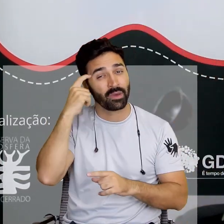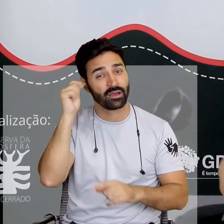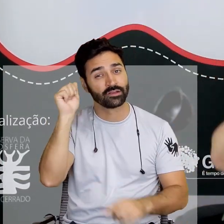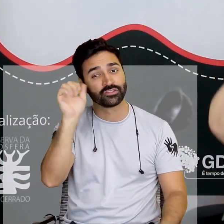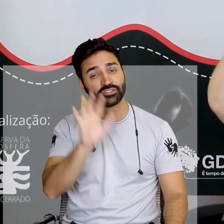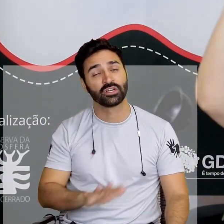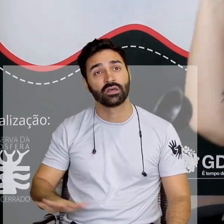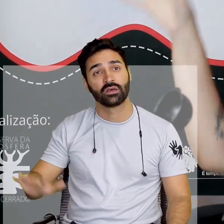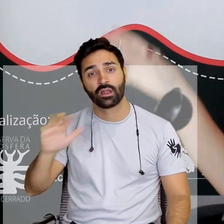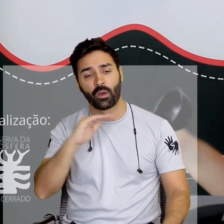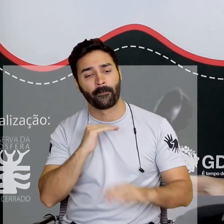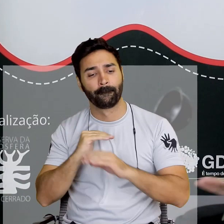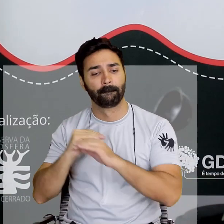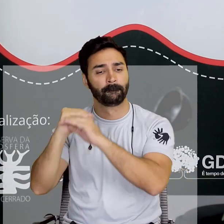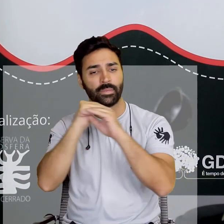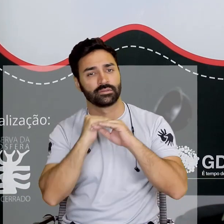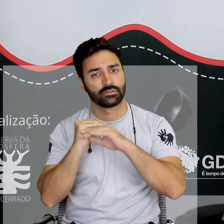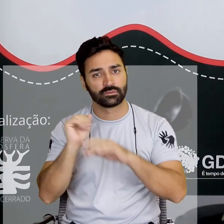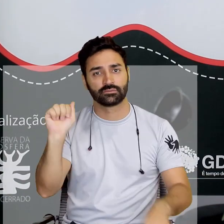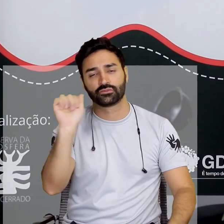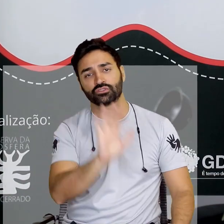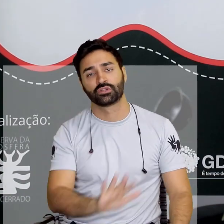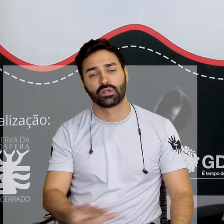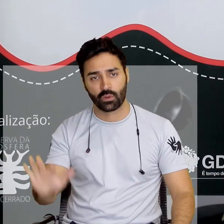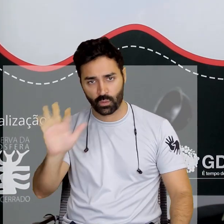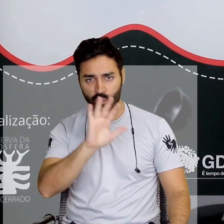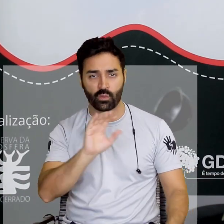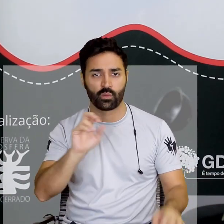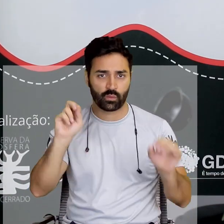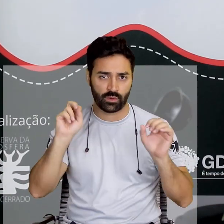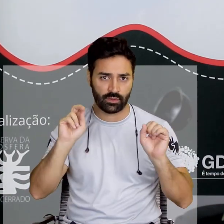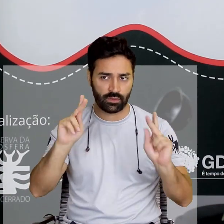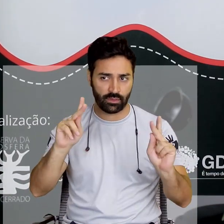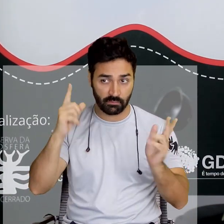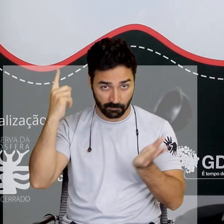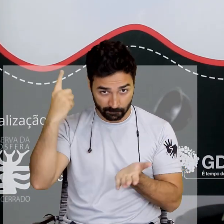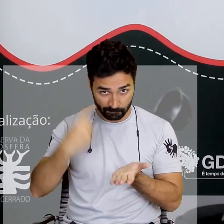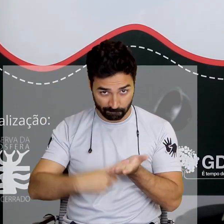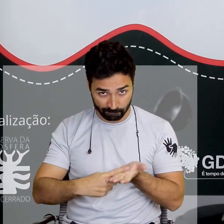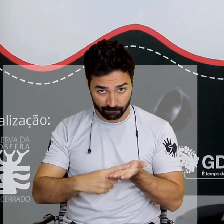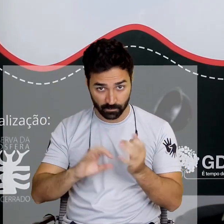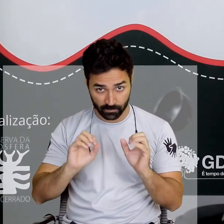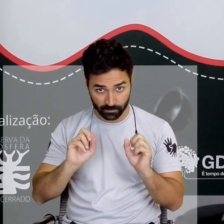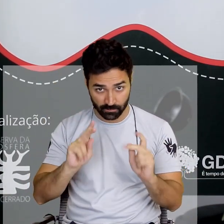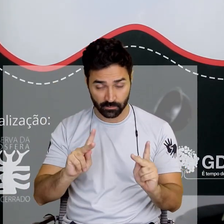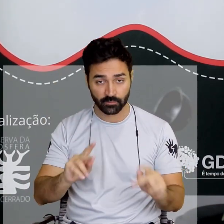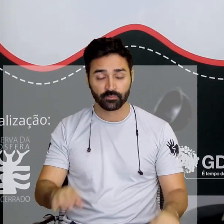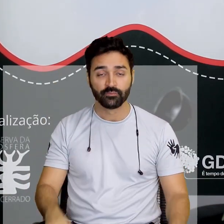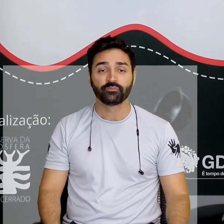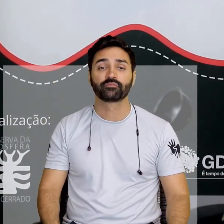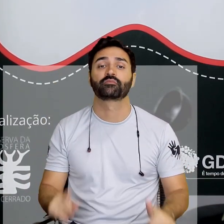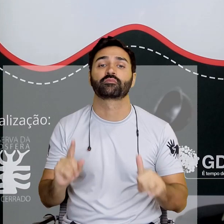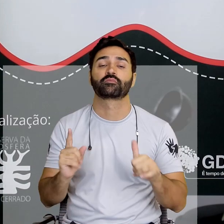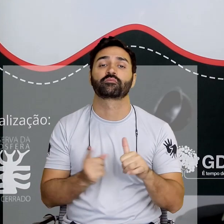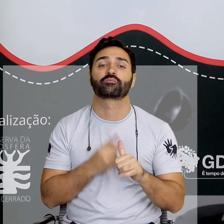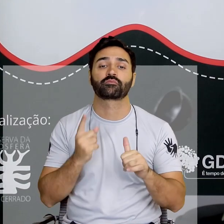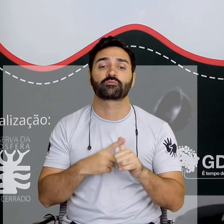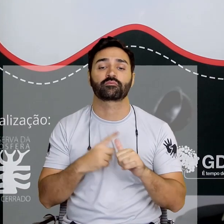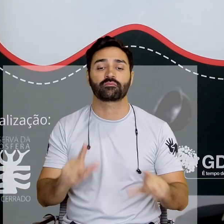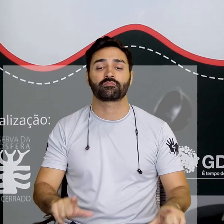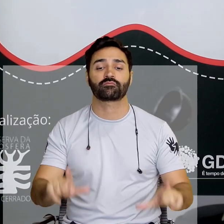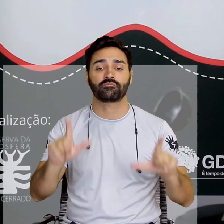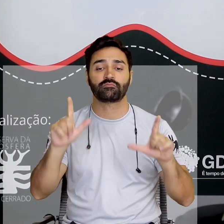no padrão, assim, geral. Combinado? Então vamos lá, primeira imagem eu vou mostrar, ó, vou contar